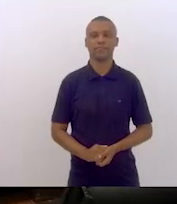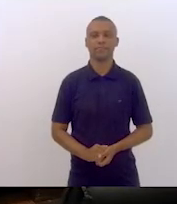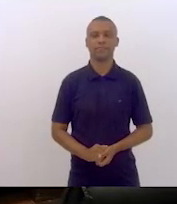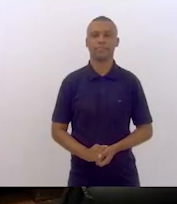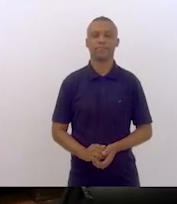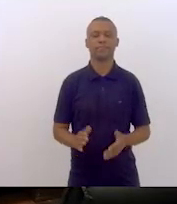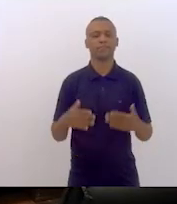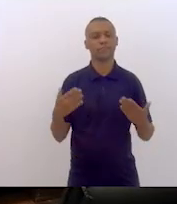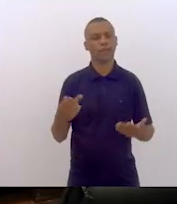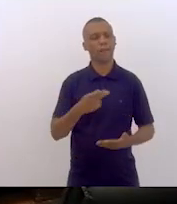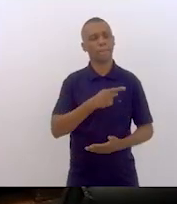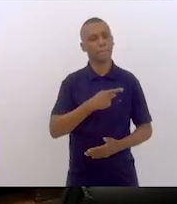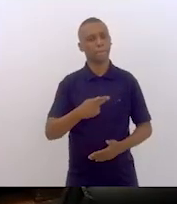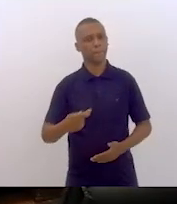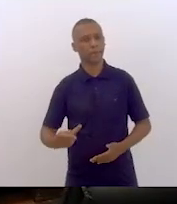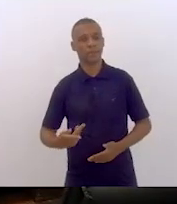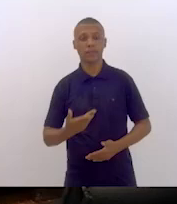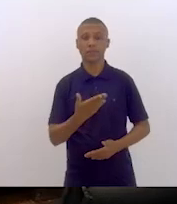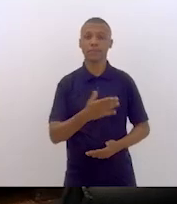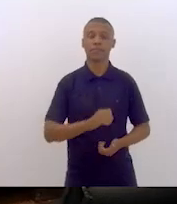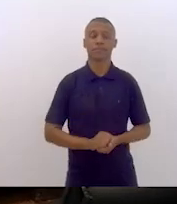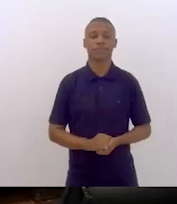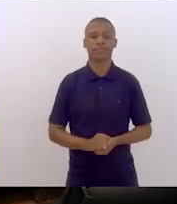senhora Presidente deputada